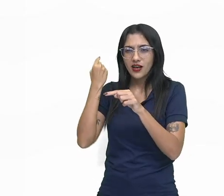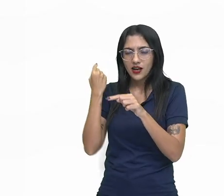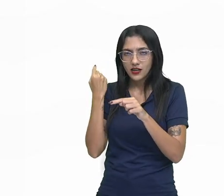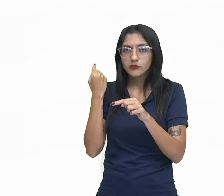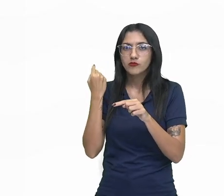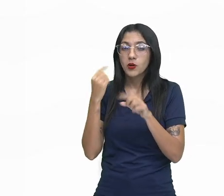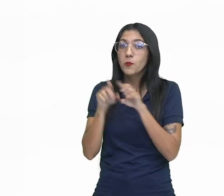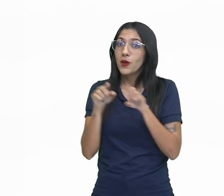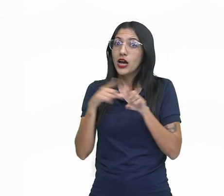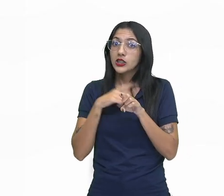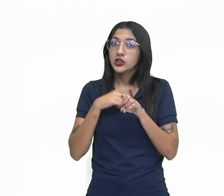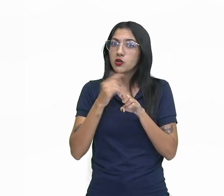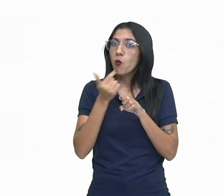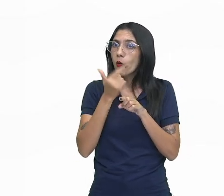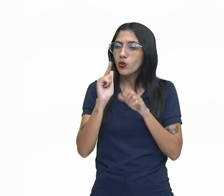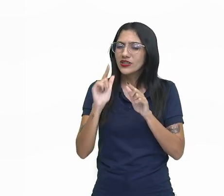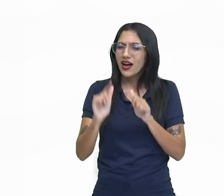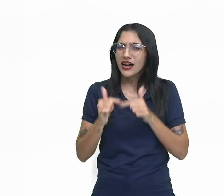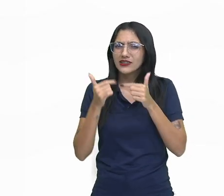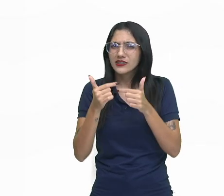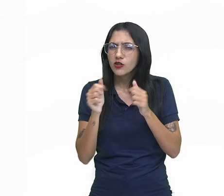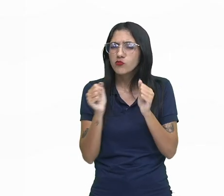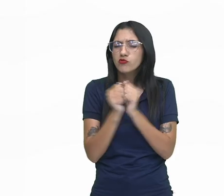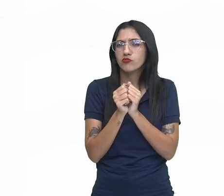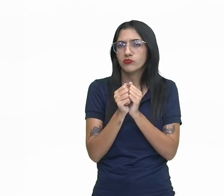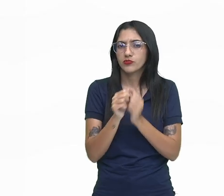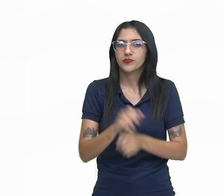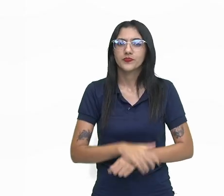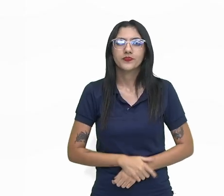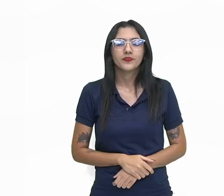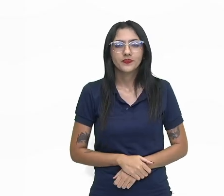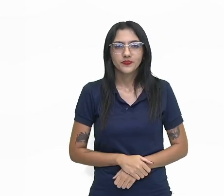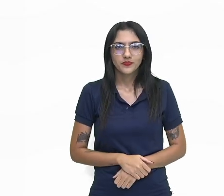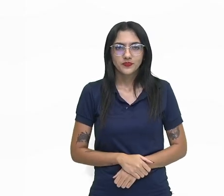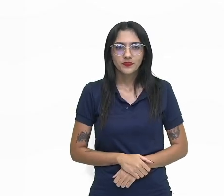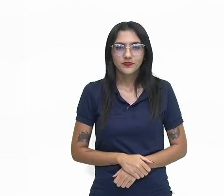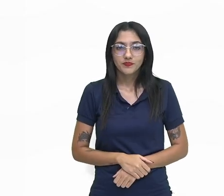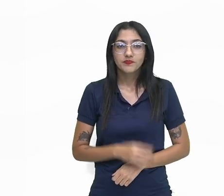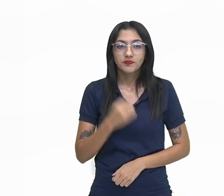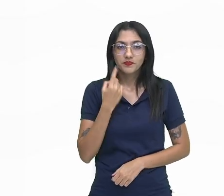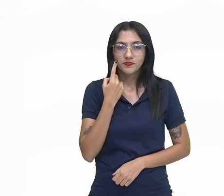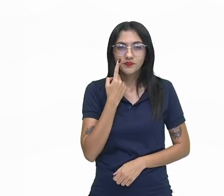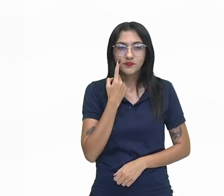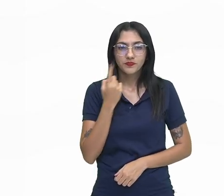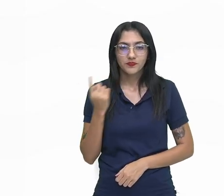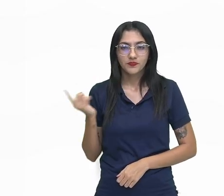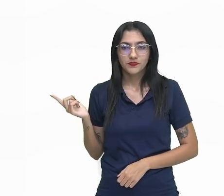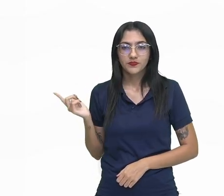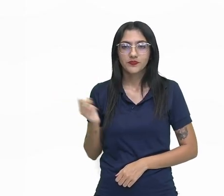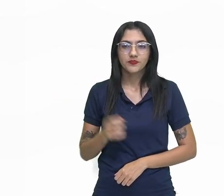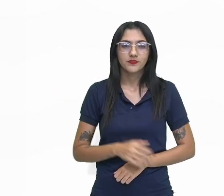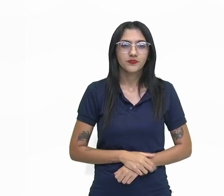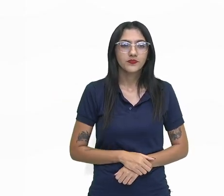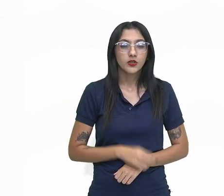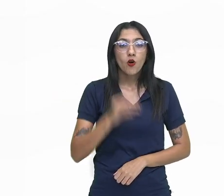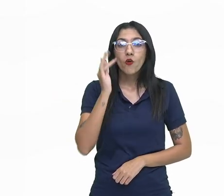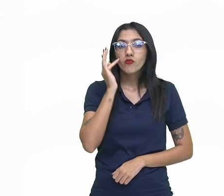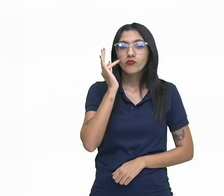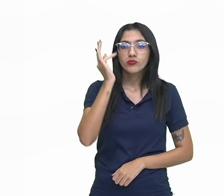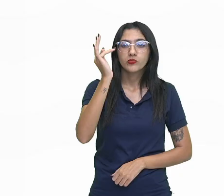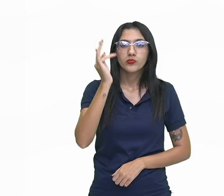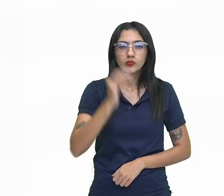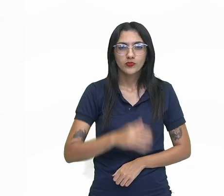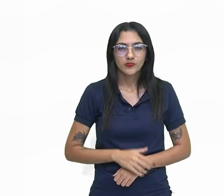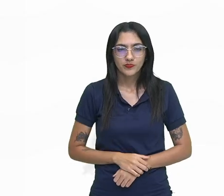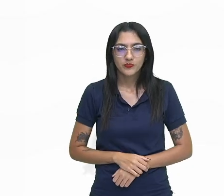de outra ação no passado. Eita, não é, gente? Depois, dentro do indicativo, nós temos o futuro do presente,